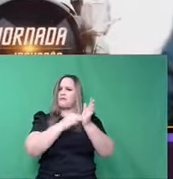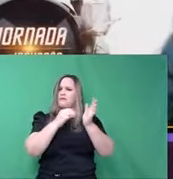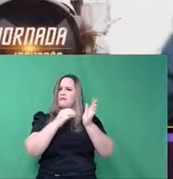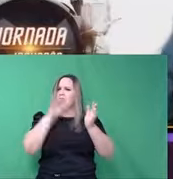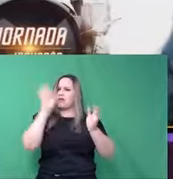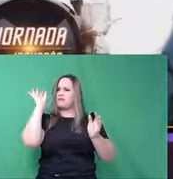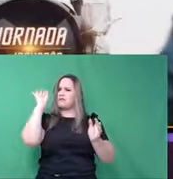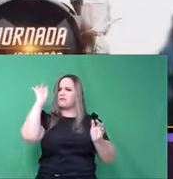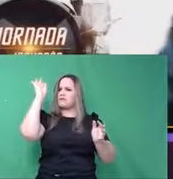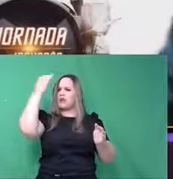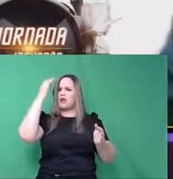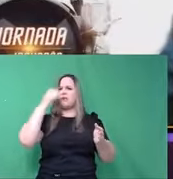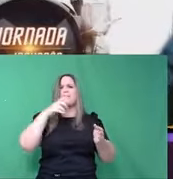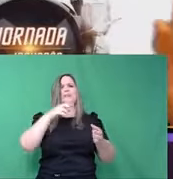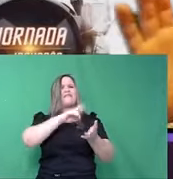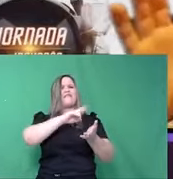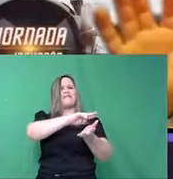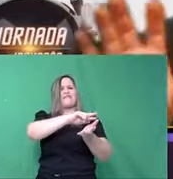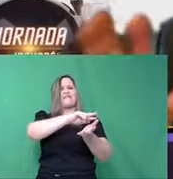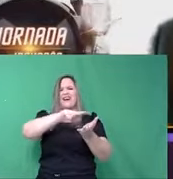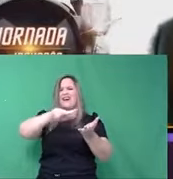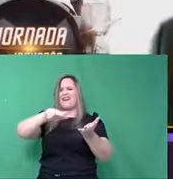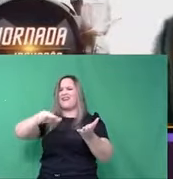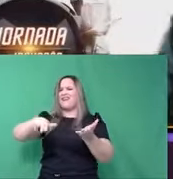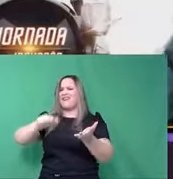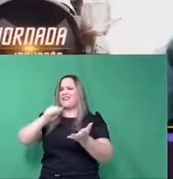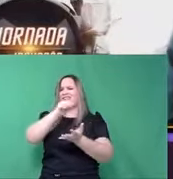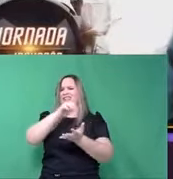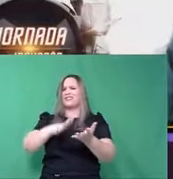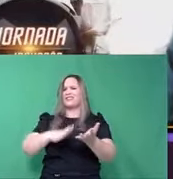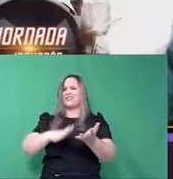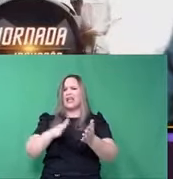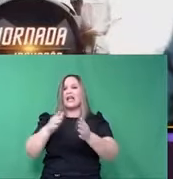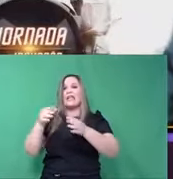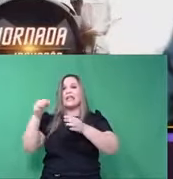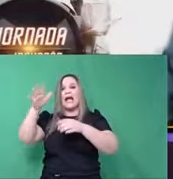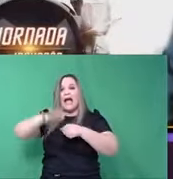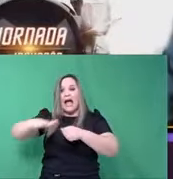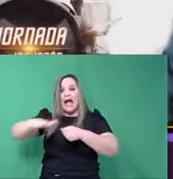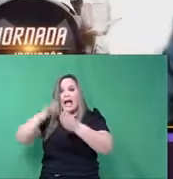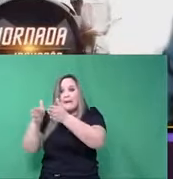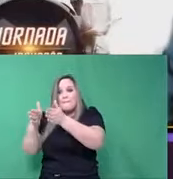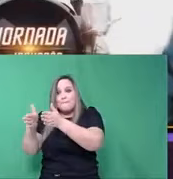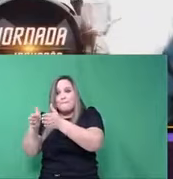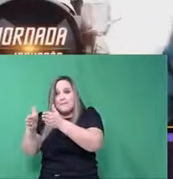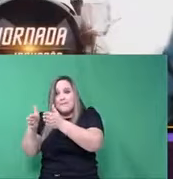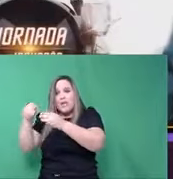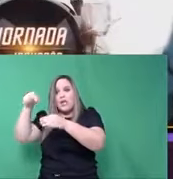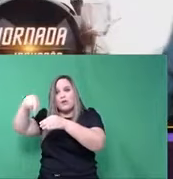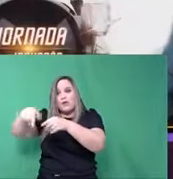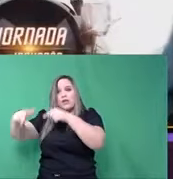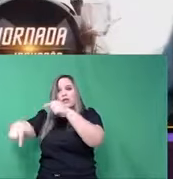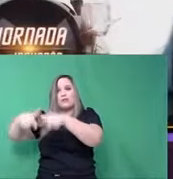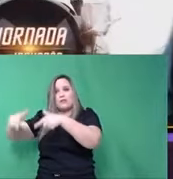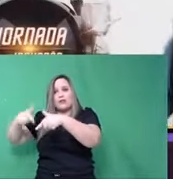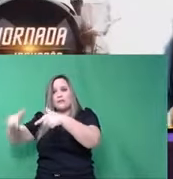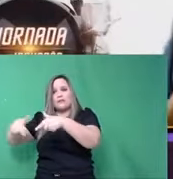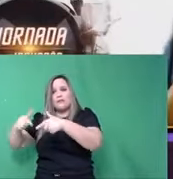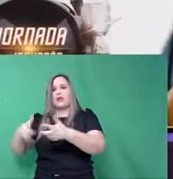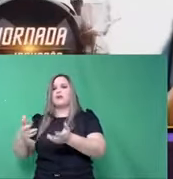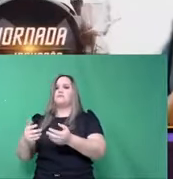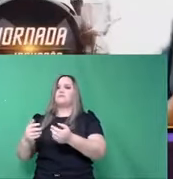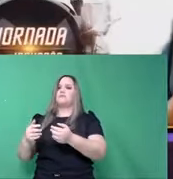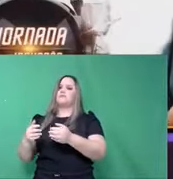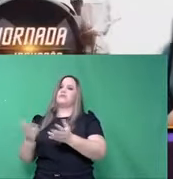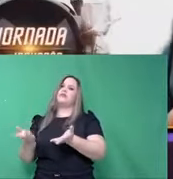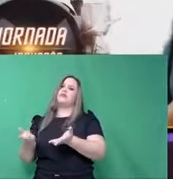para N atividades da área meio da nossa instituição, né? Para a condução de projetos,